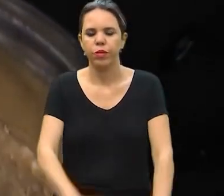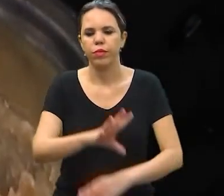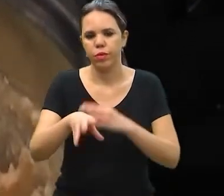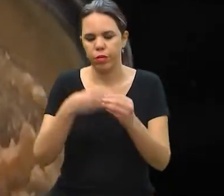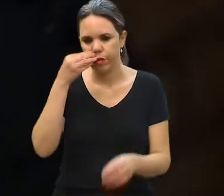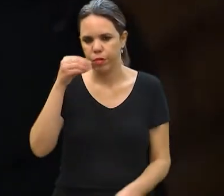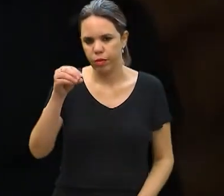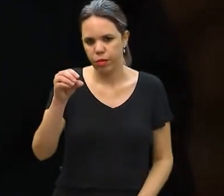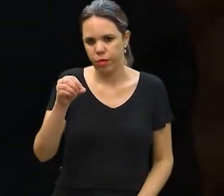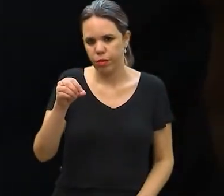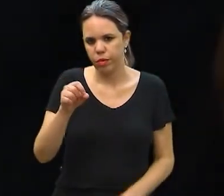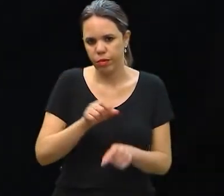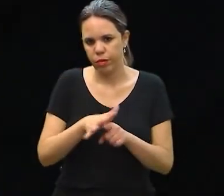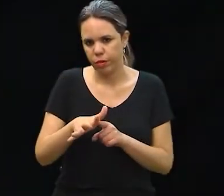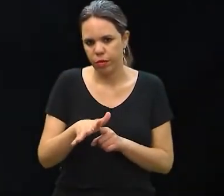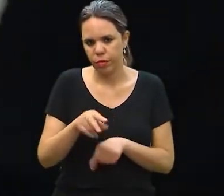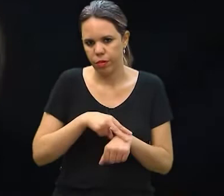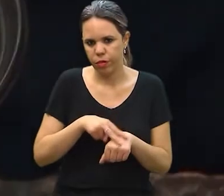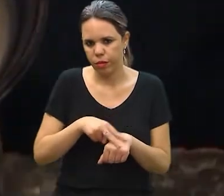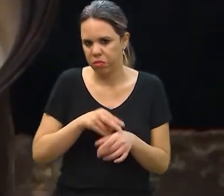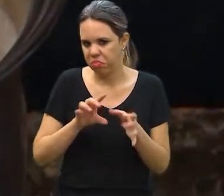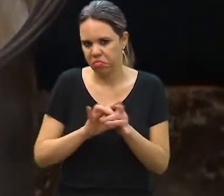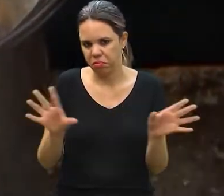Adicione o sal e o cheiro verde a gosto.